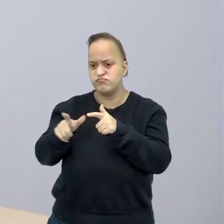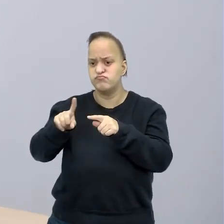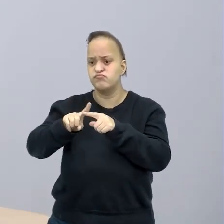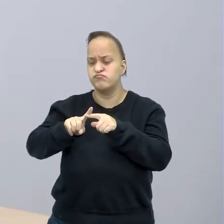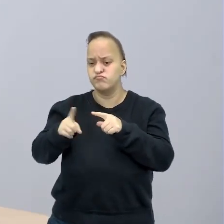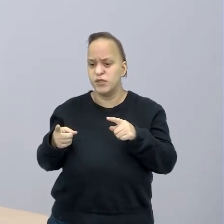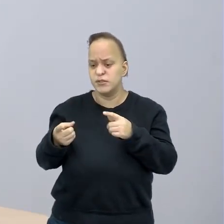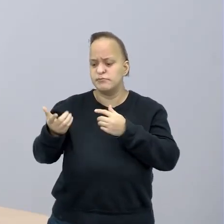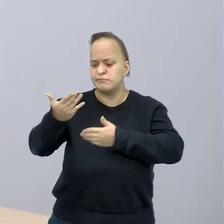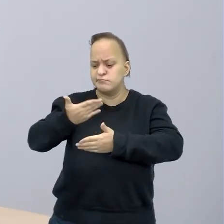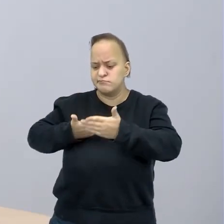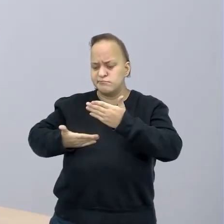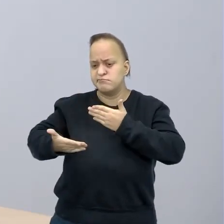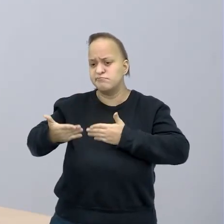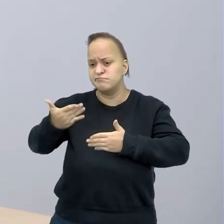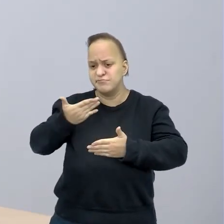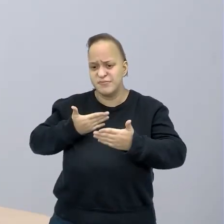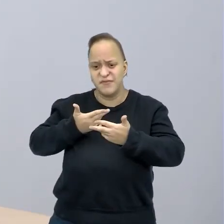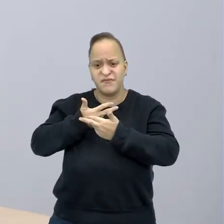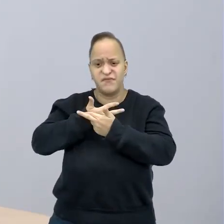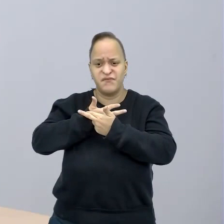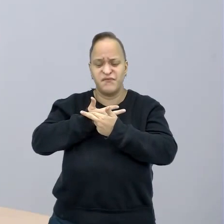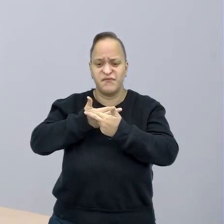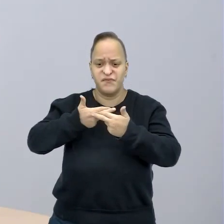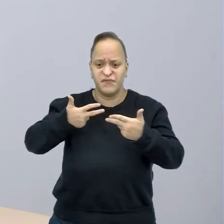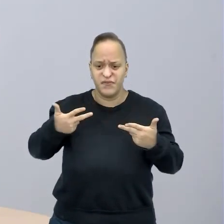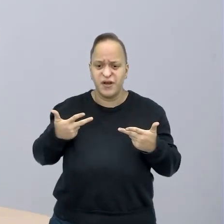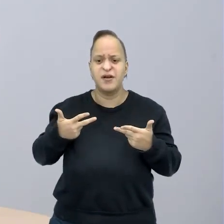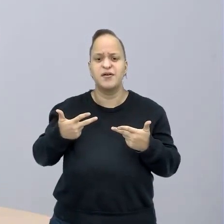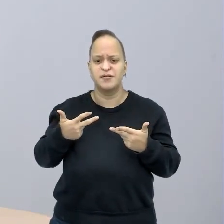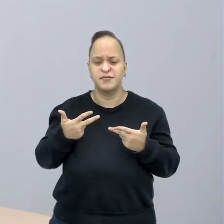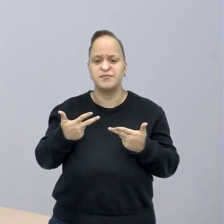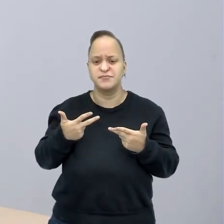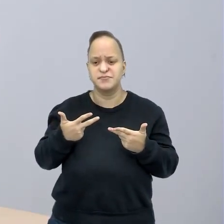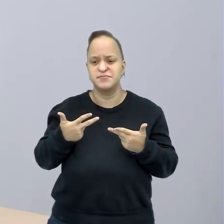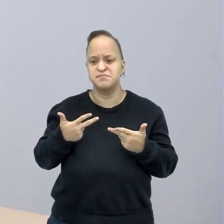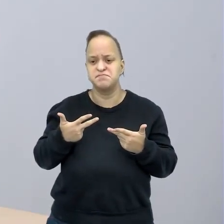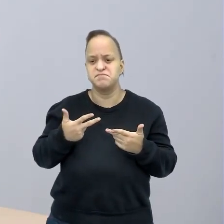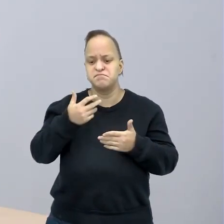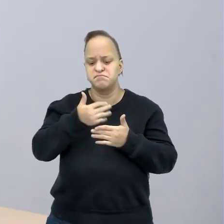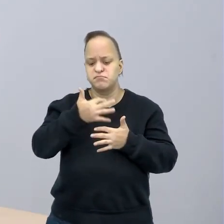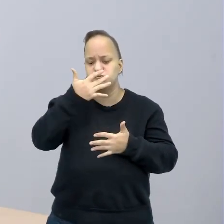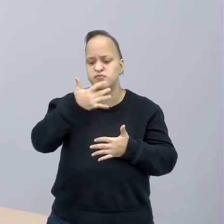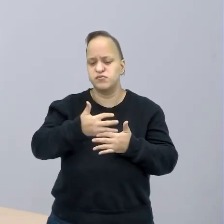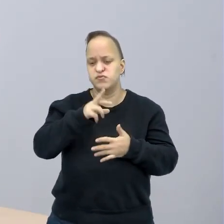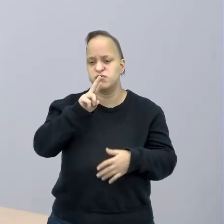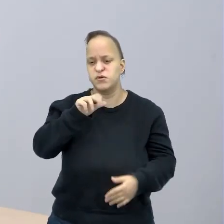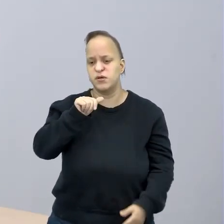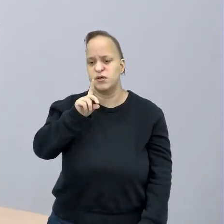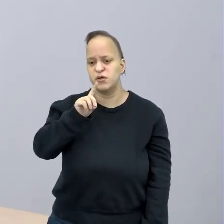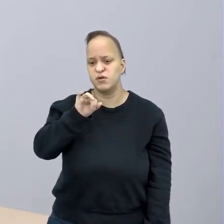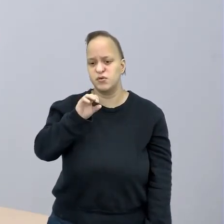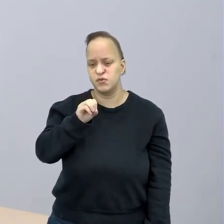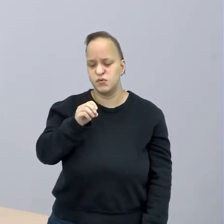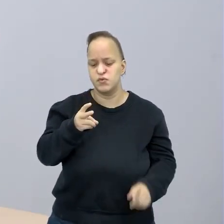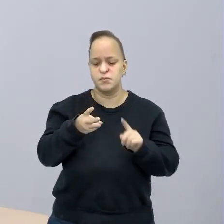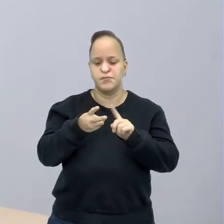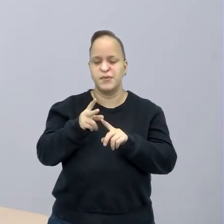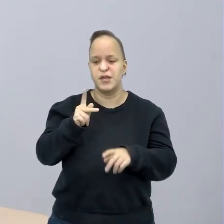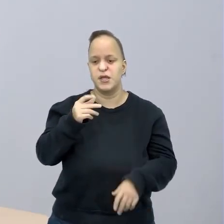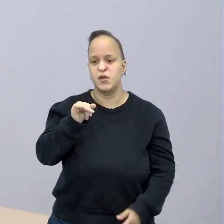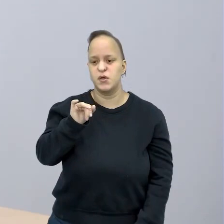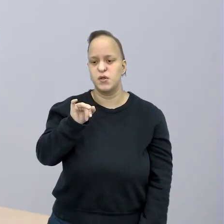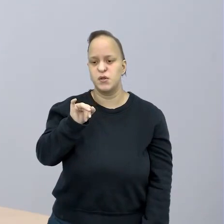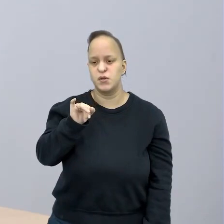vida cotidiana também. Então, e uma das que todo mundo cita aqui é a radioterapia, iodoterapia.